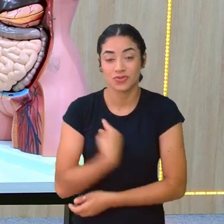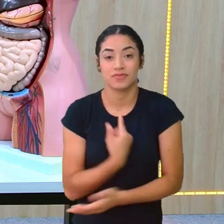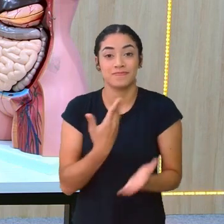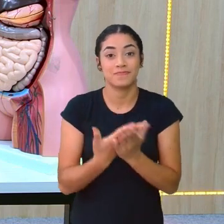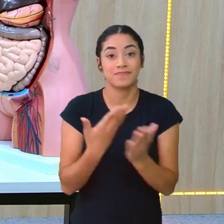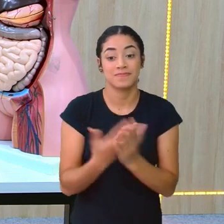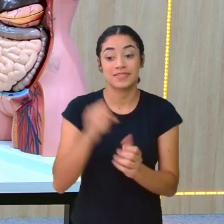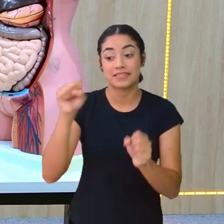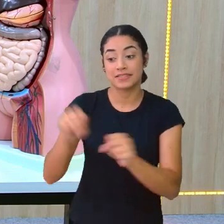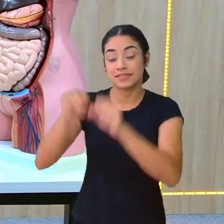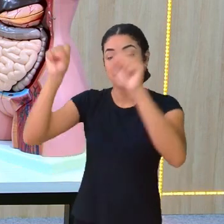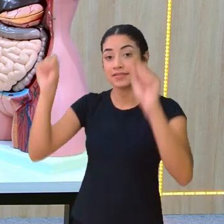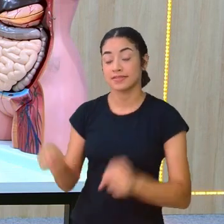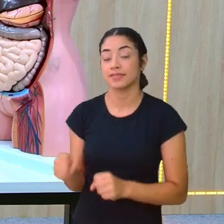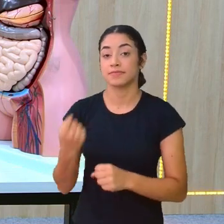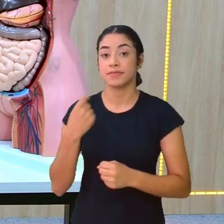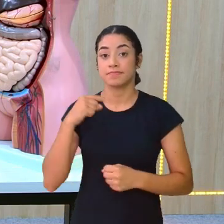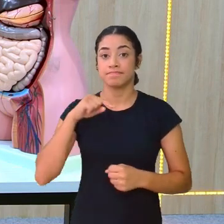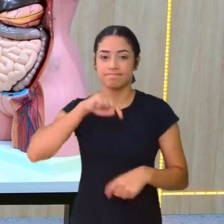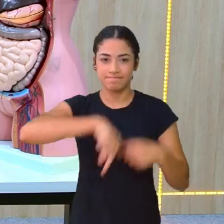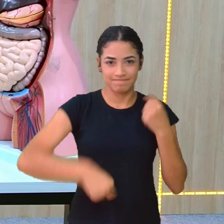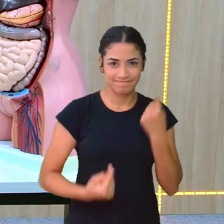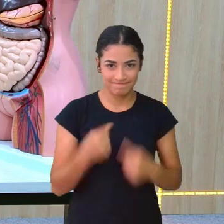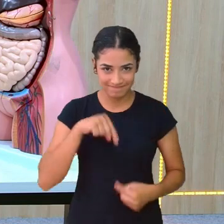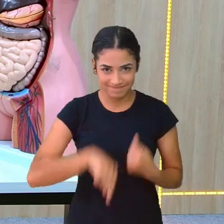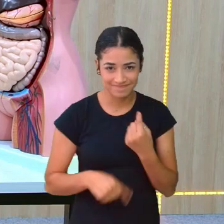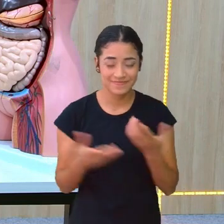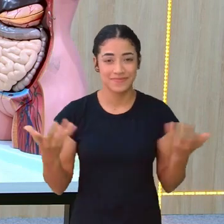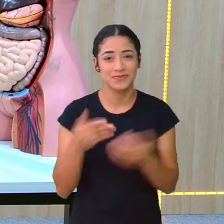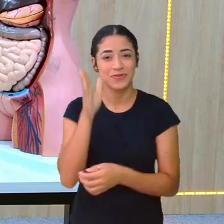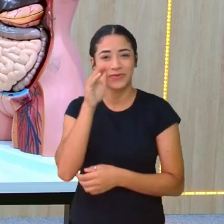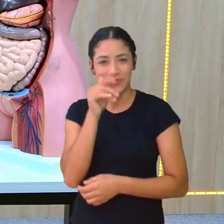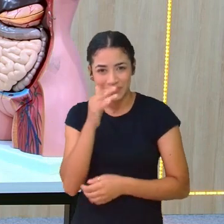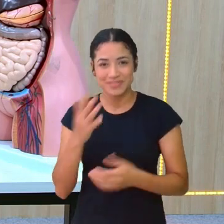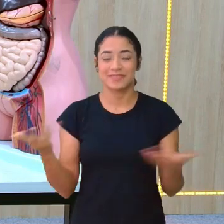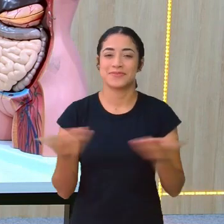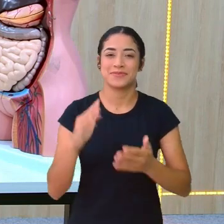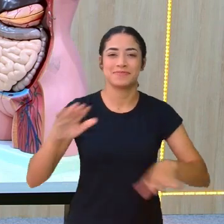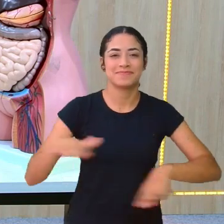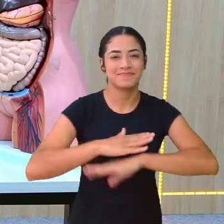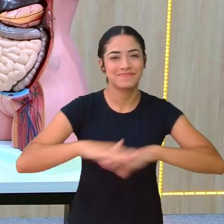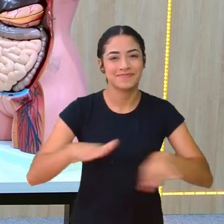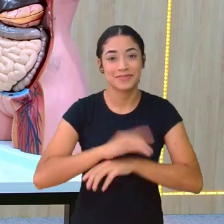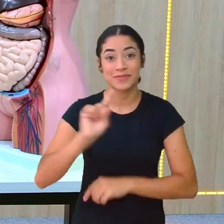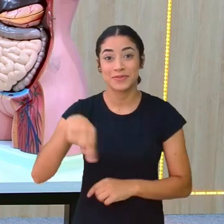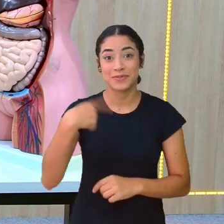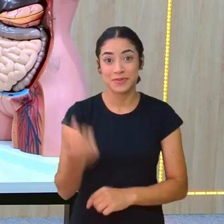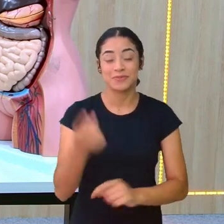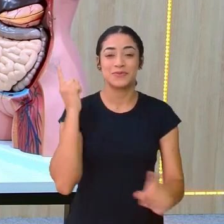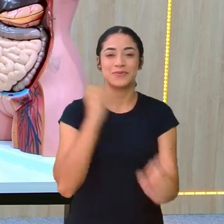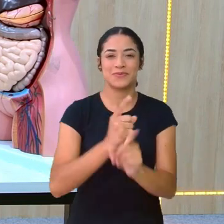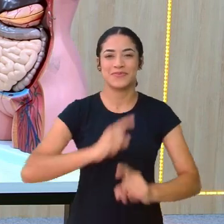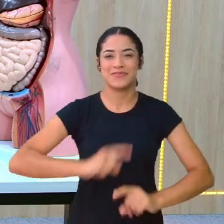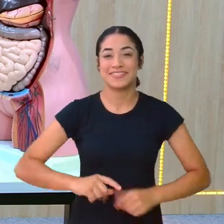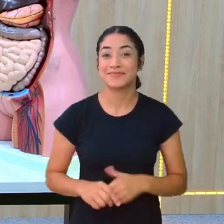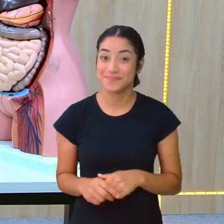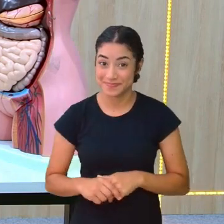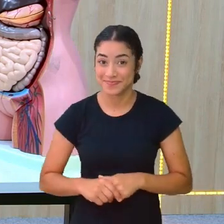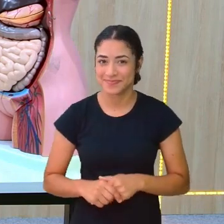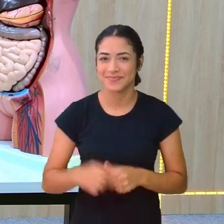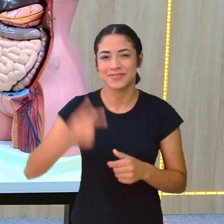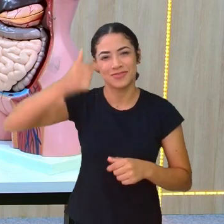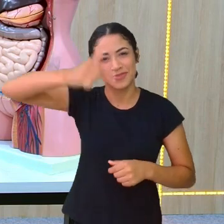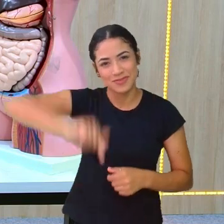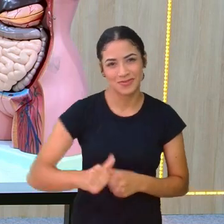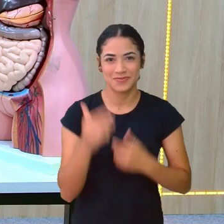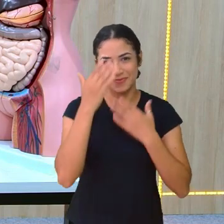sobre o sistema digestório, algumas curiosidades. Por hoje é só. Aguardo vocês na próxima aula, pessoal. E, mais uma vez,